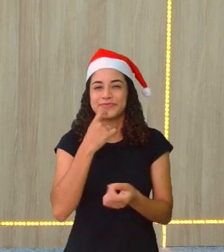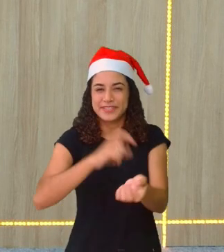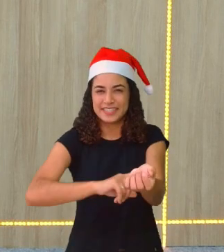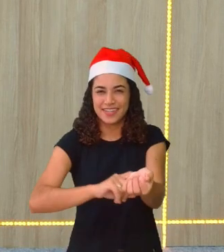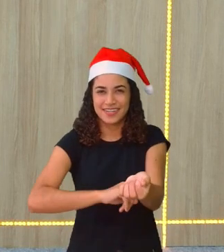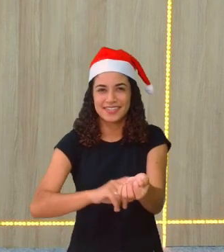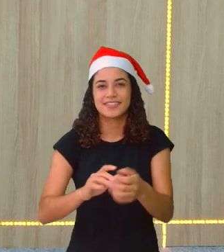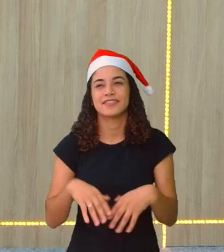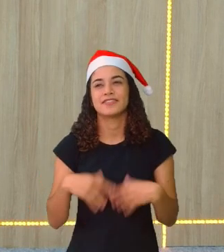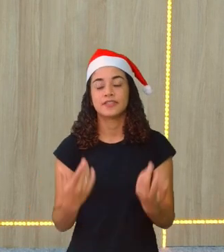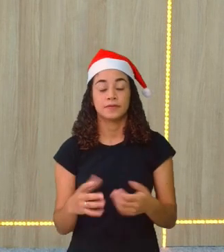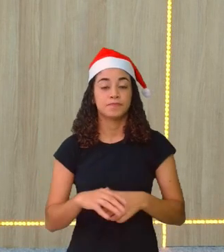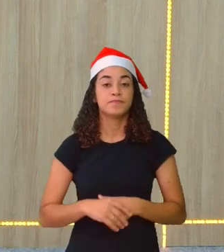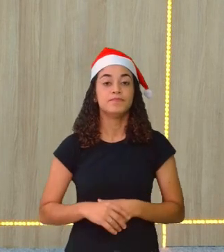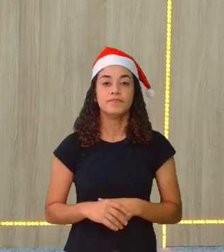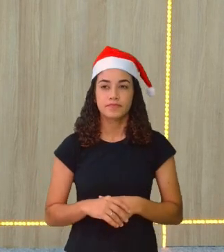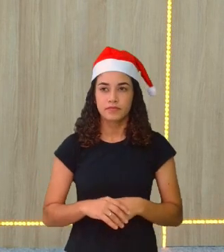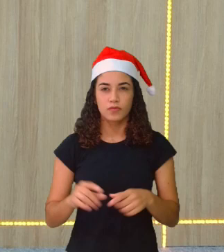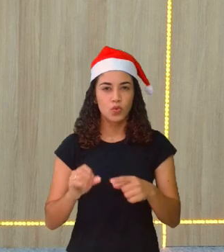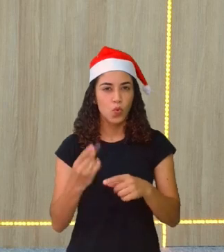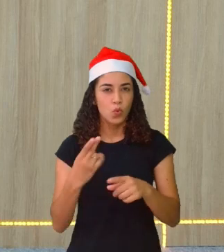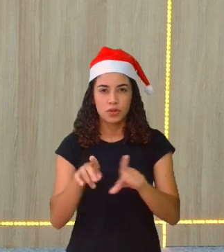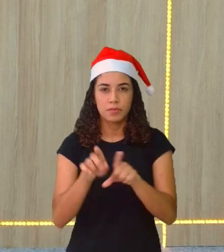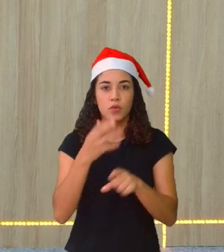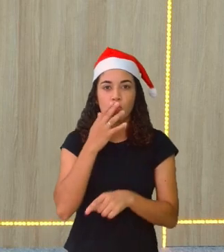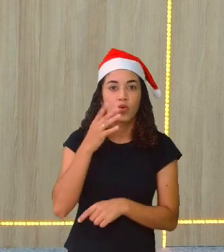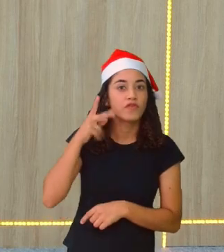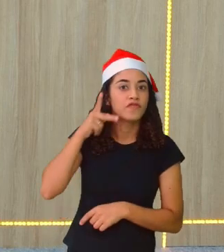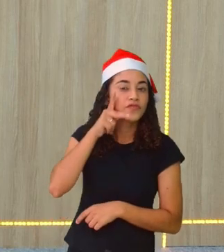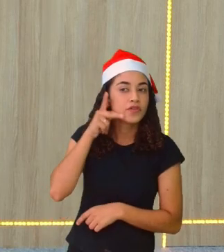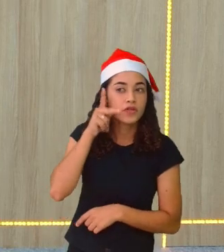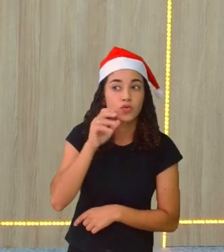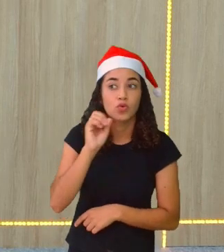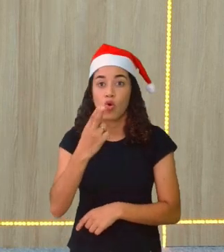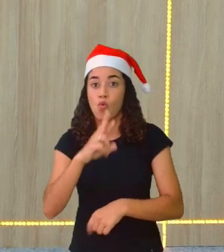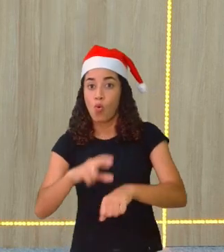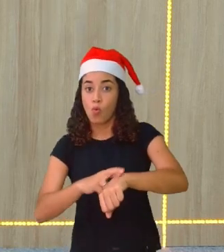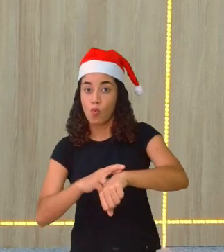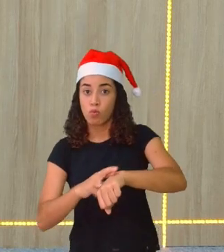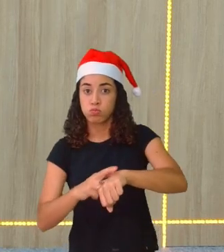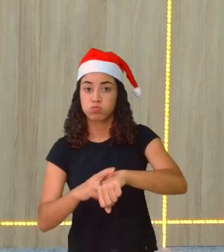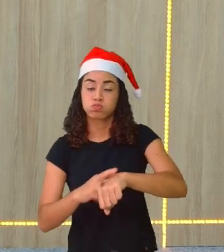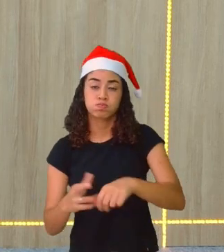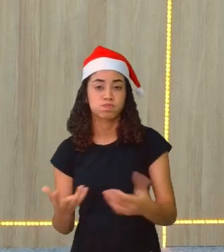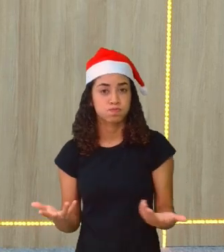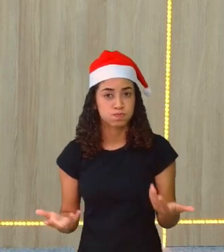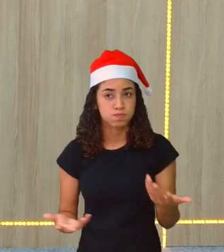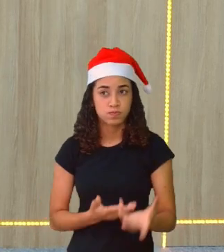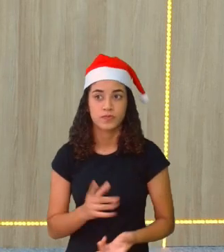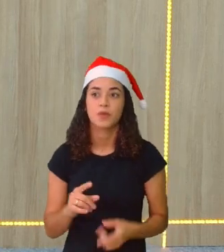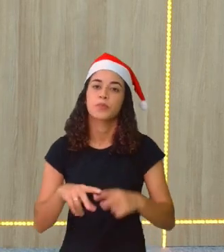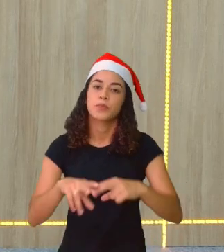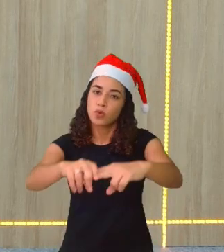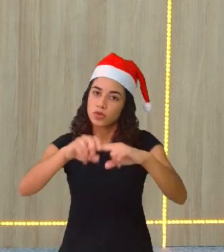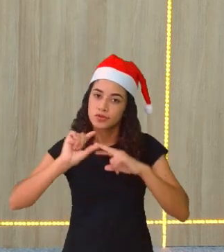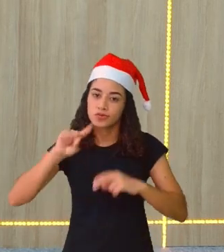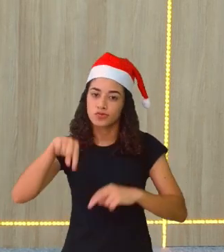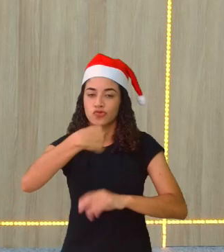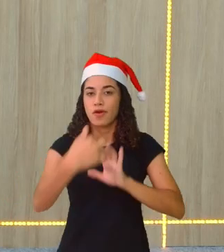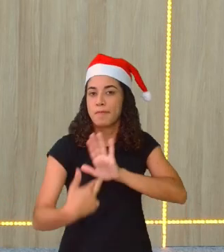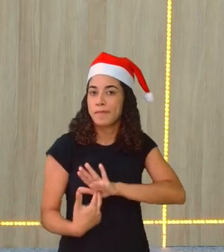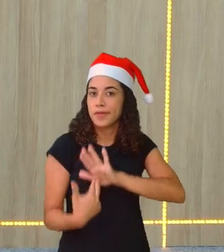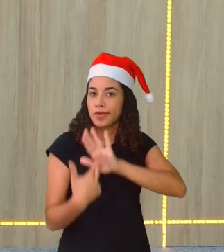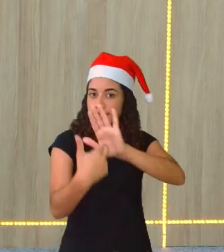ou vermelha puxando para um vinho ali, ou o roxo, né? Então, daí a gente representar